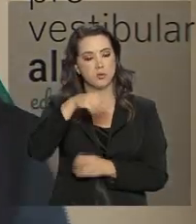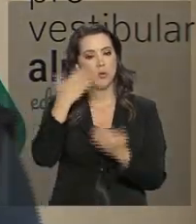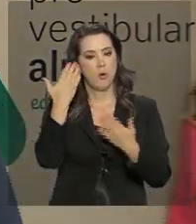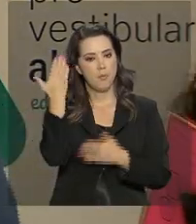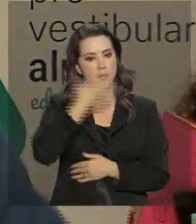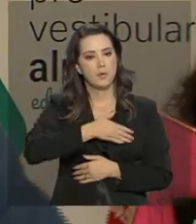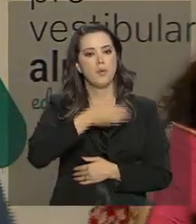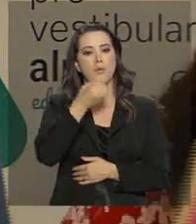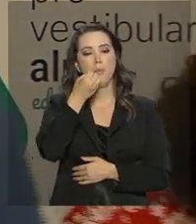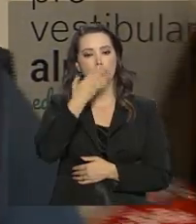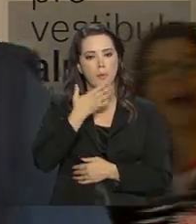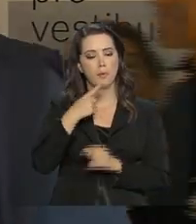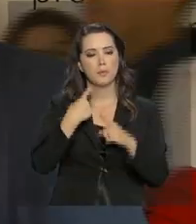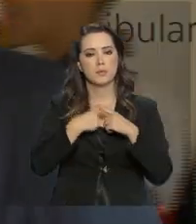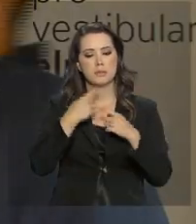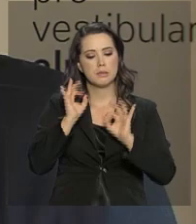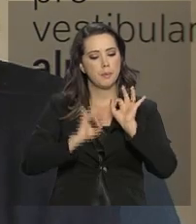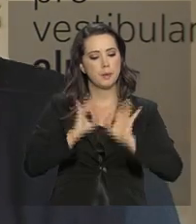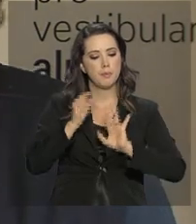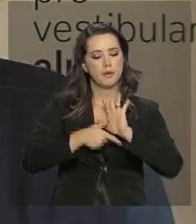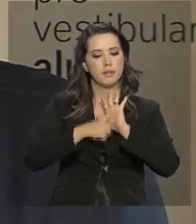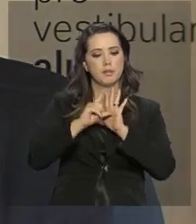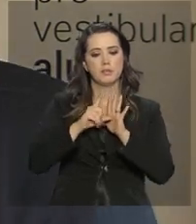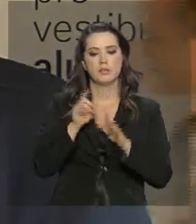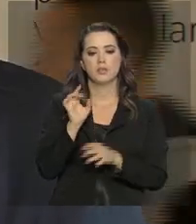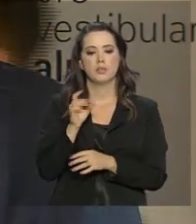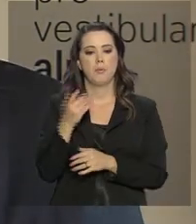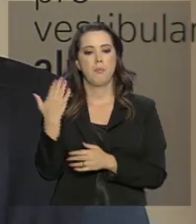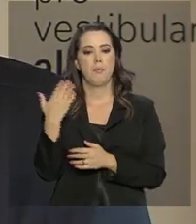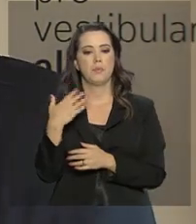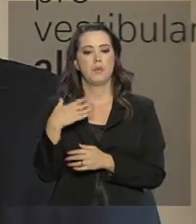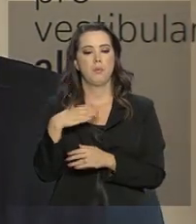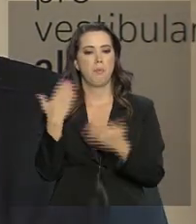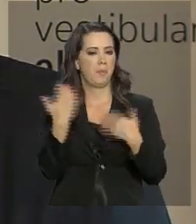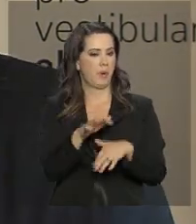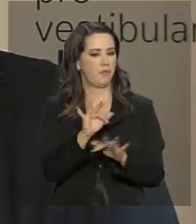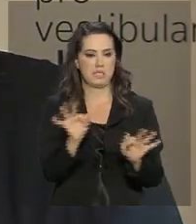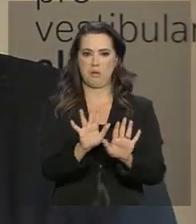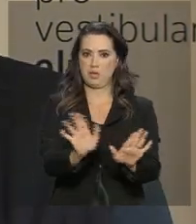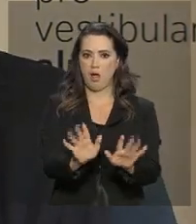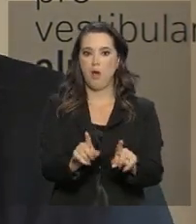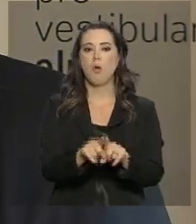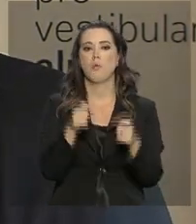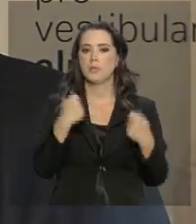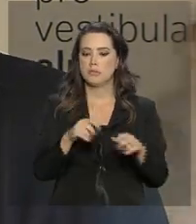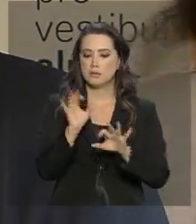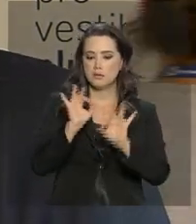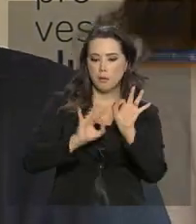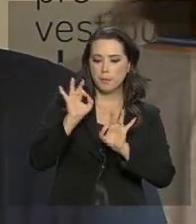extremamente interessante, precisa se preparar para o Enem, não é uma prova tão simples assim, precisa-se